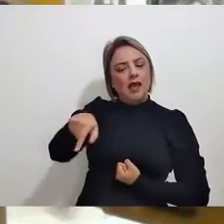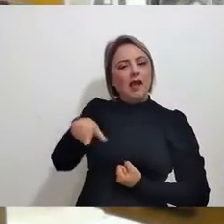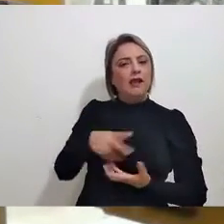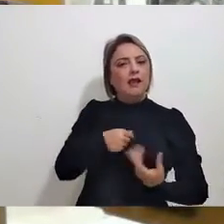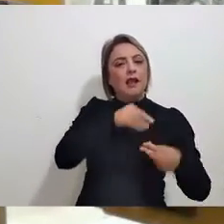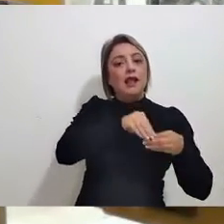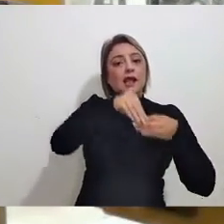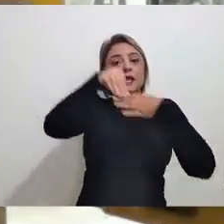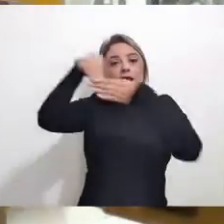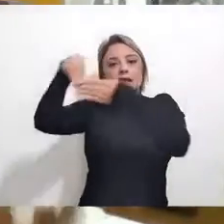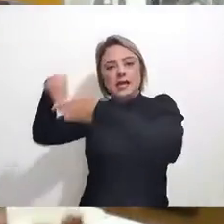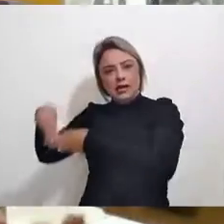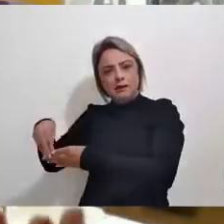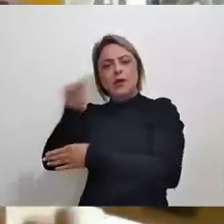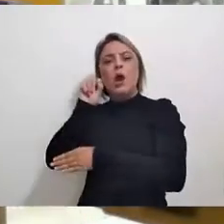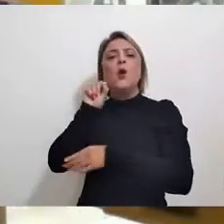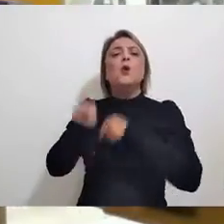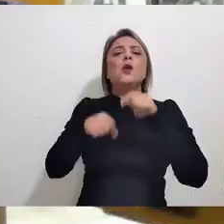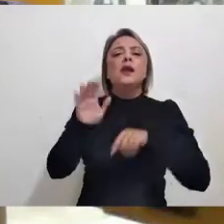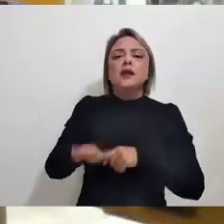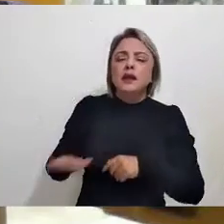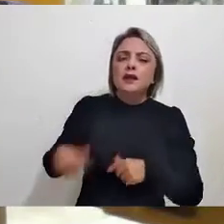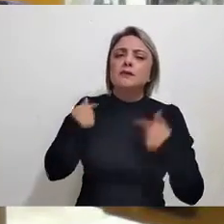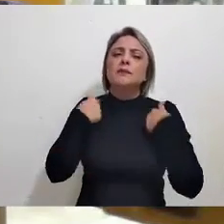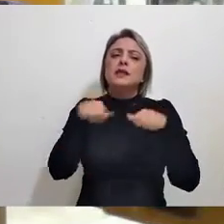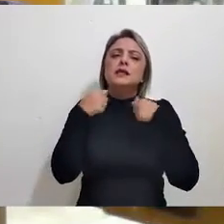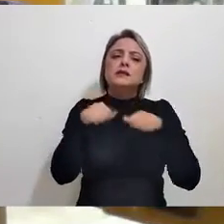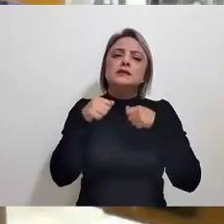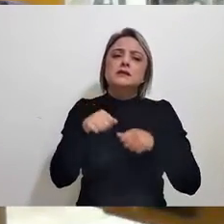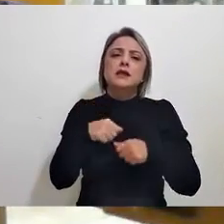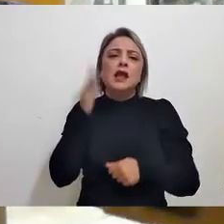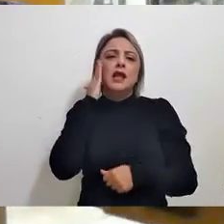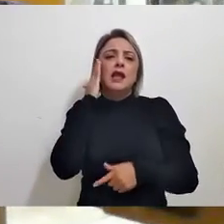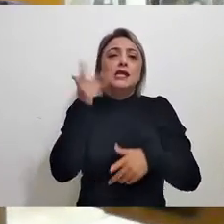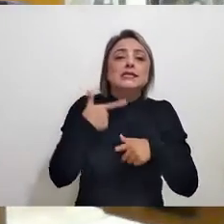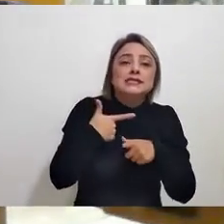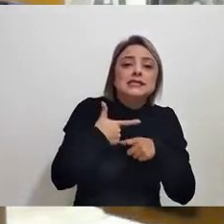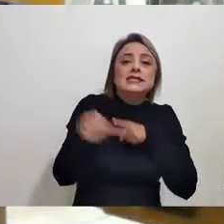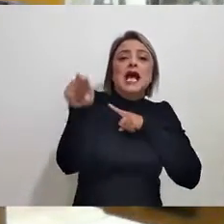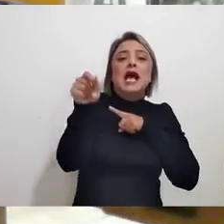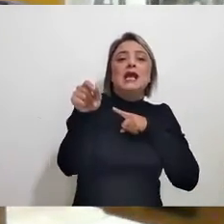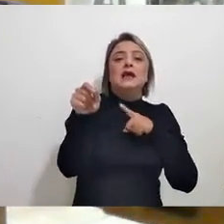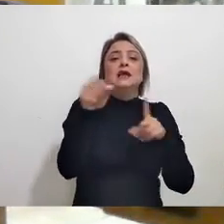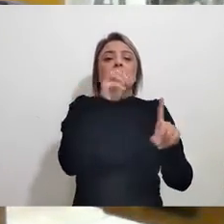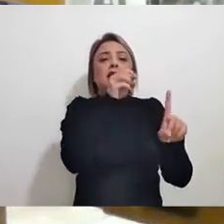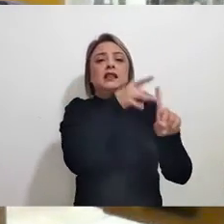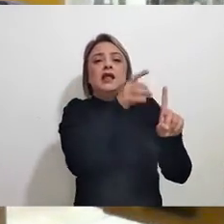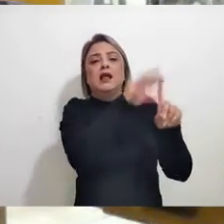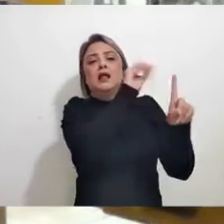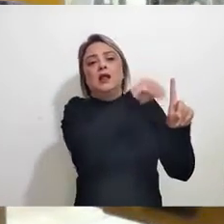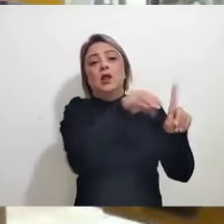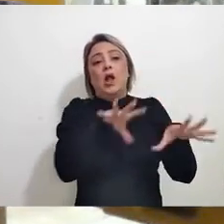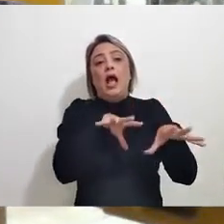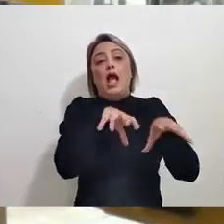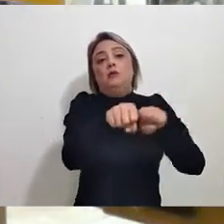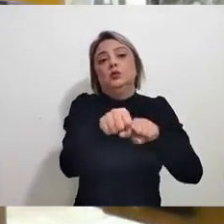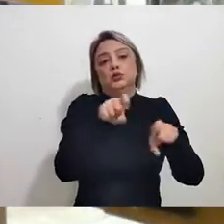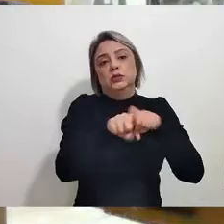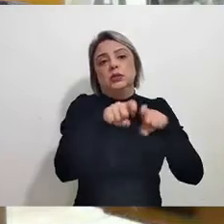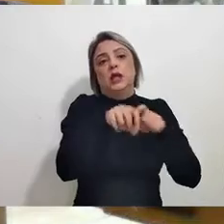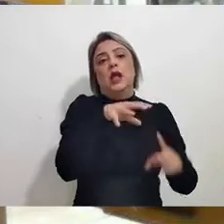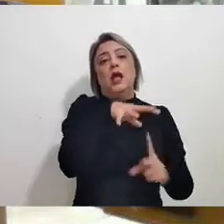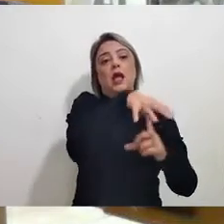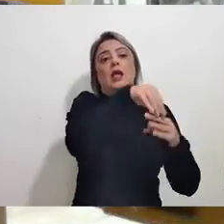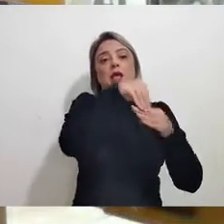criança precisa para que saia dessa situação de risco? No caso do abuso sexual que a gente está falando, a gente vai encaminhar para o CREAS, para ser atendido pelo psicólogo